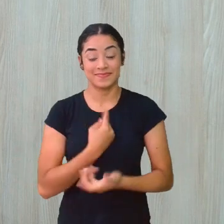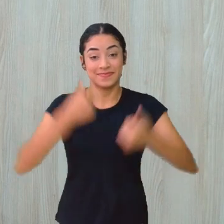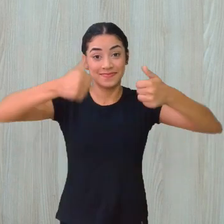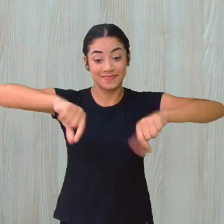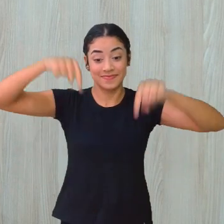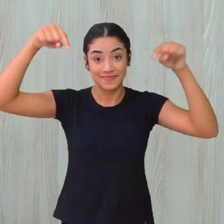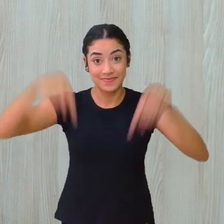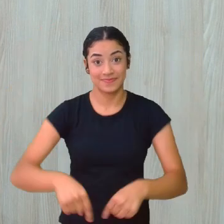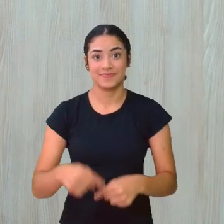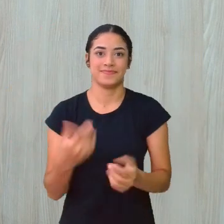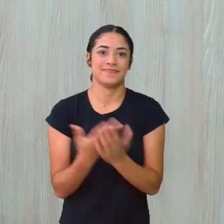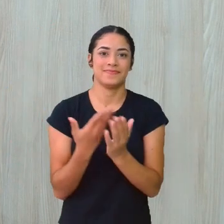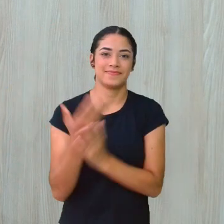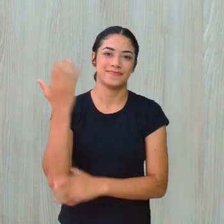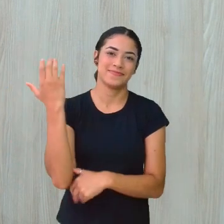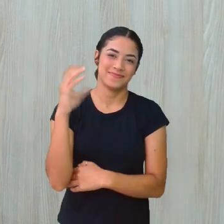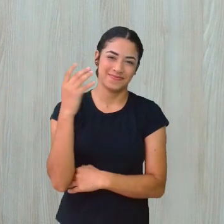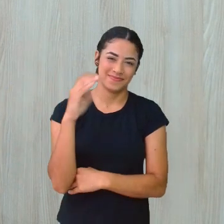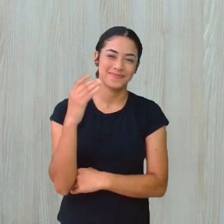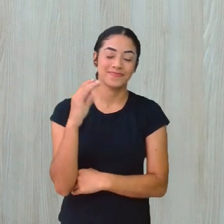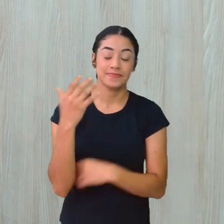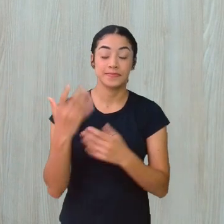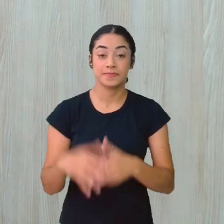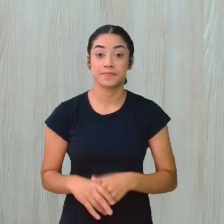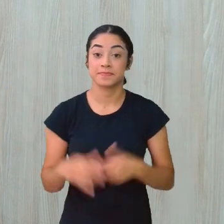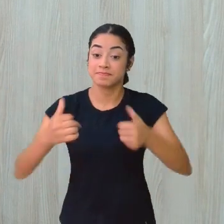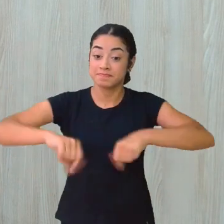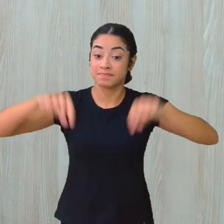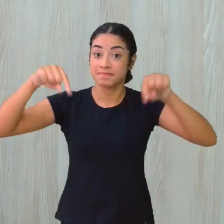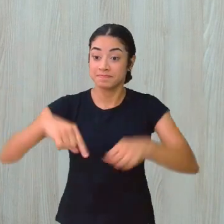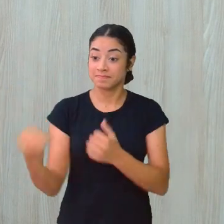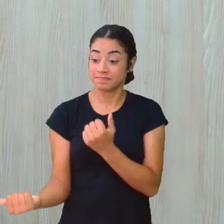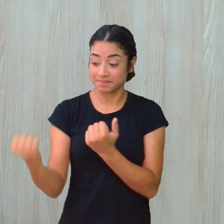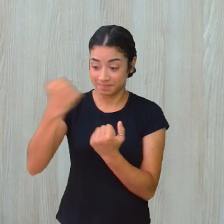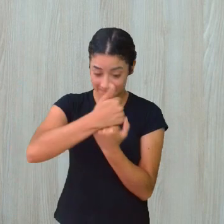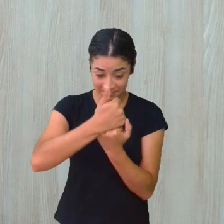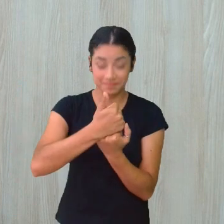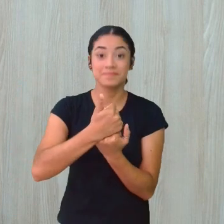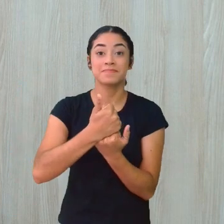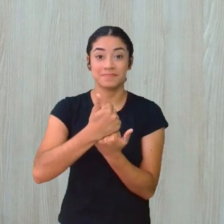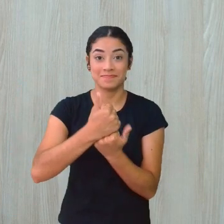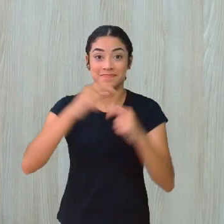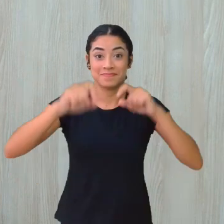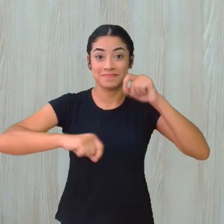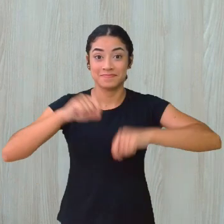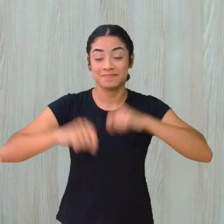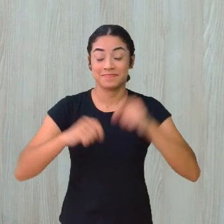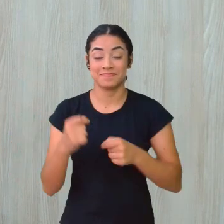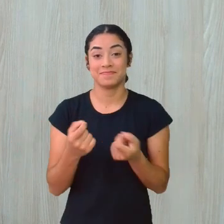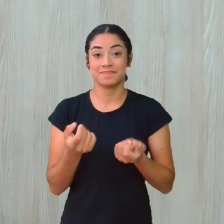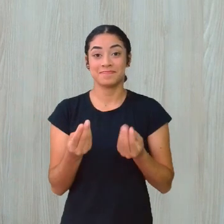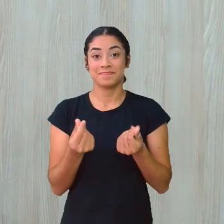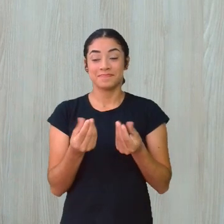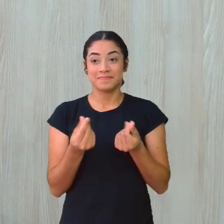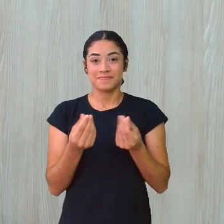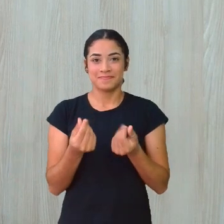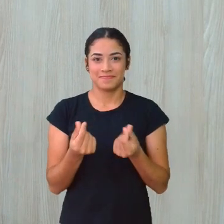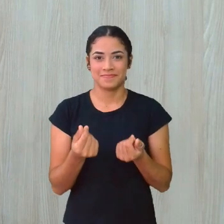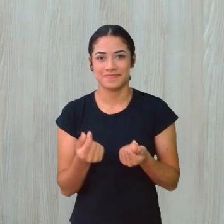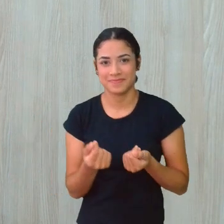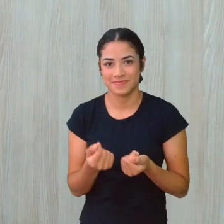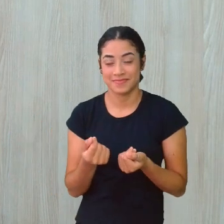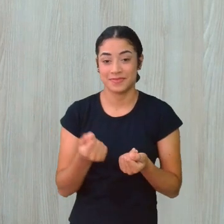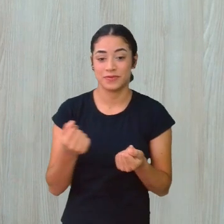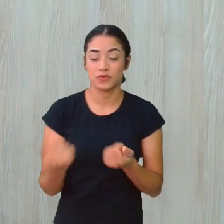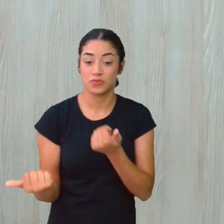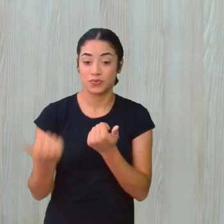de ciência, não é? E estou aqui substituindo, como fala a professora Marta, a professora Isabel,